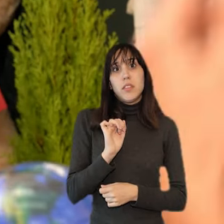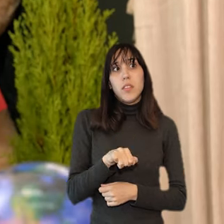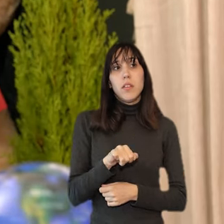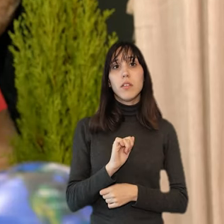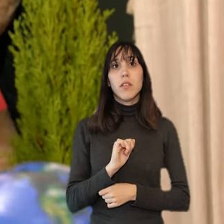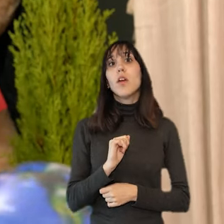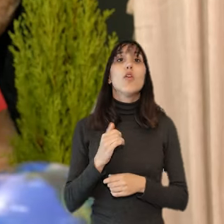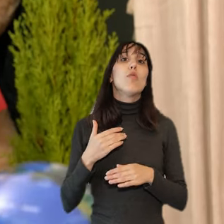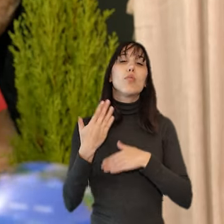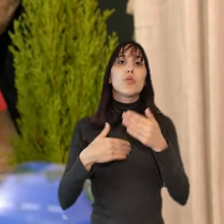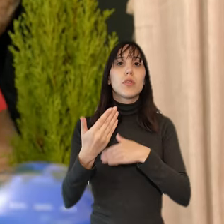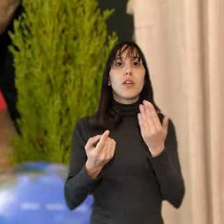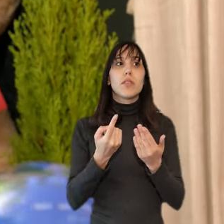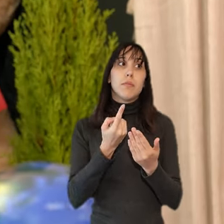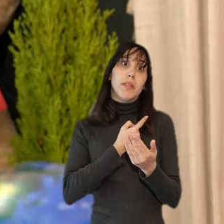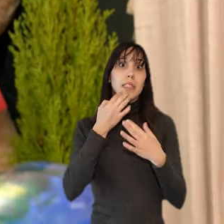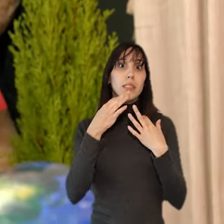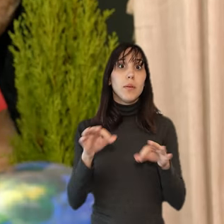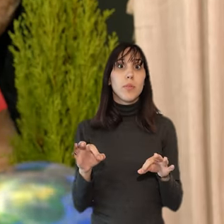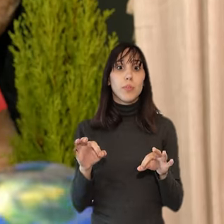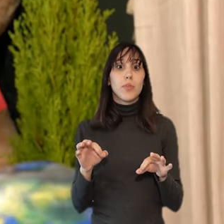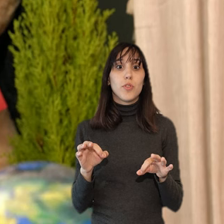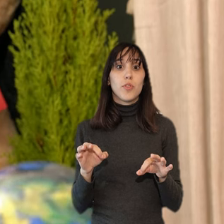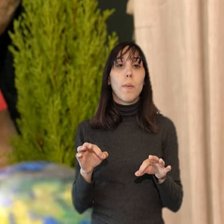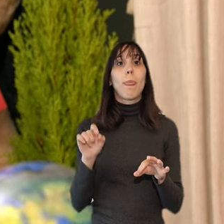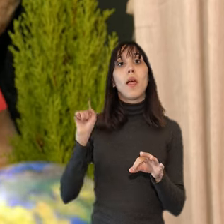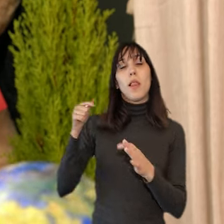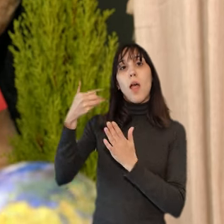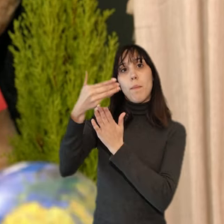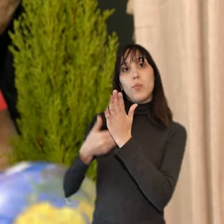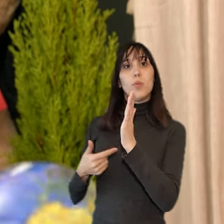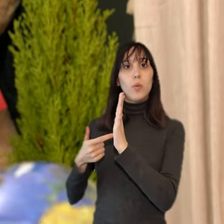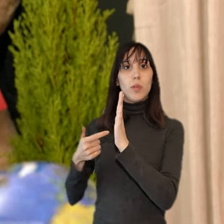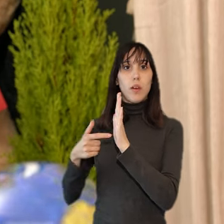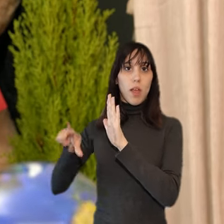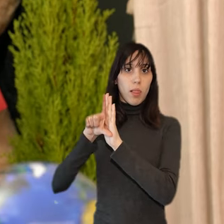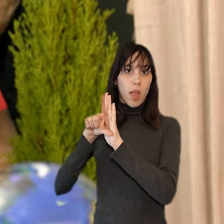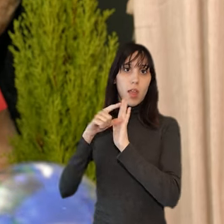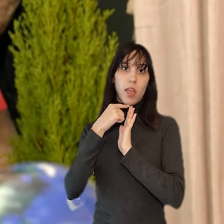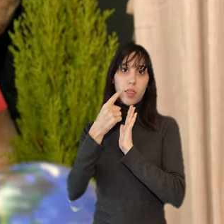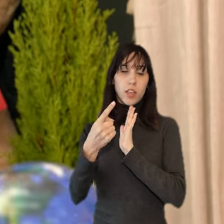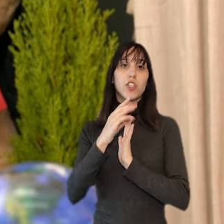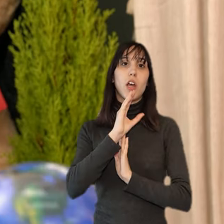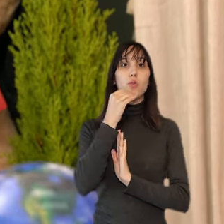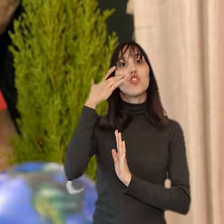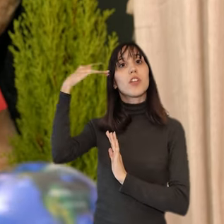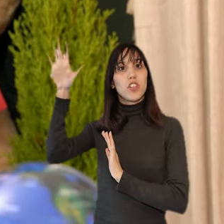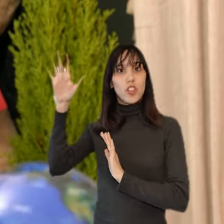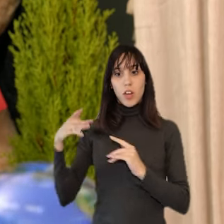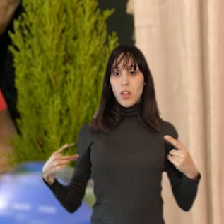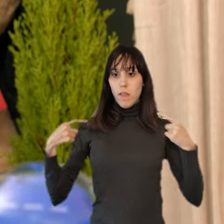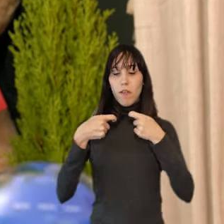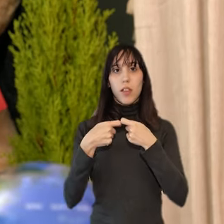o processo deve ser simples não é portanto dentro da portaria eh das equivalências para alunos estrangeiros o